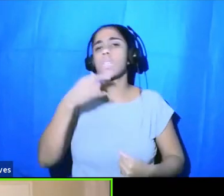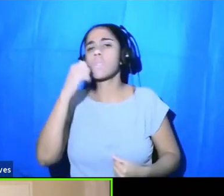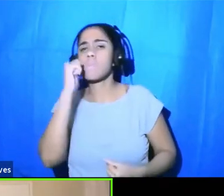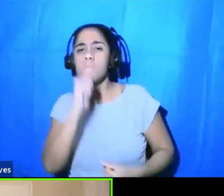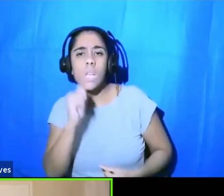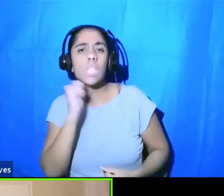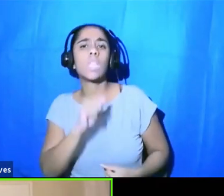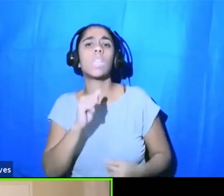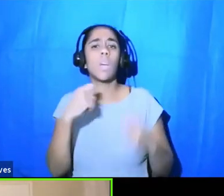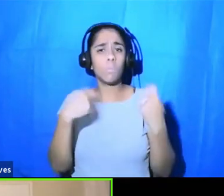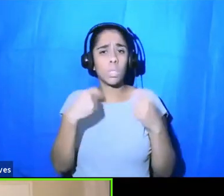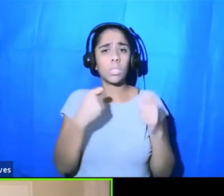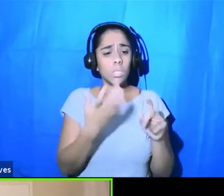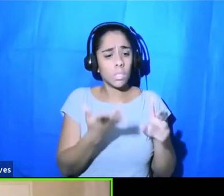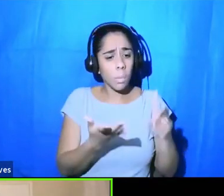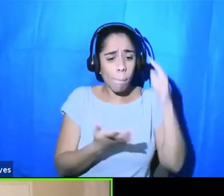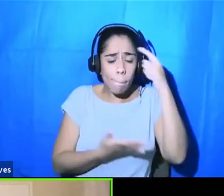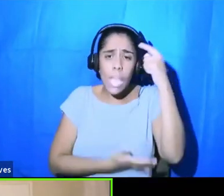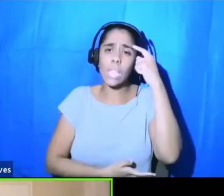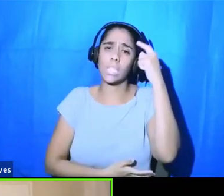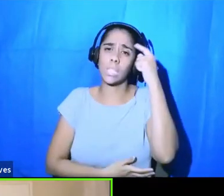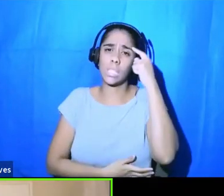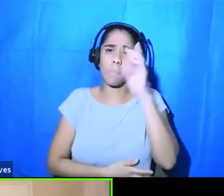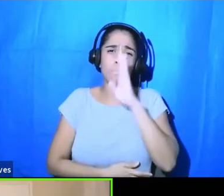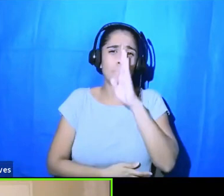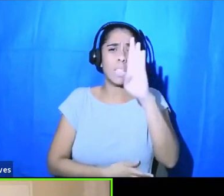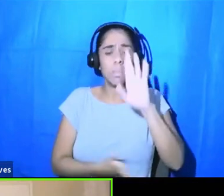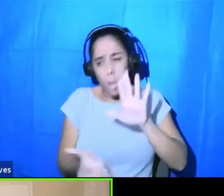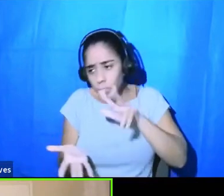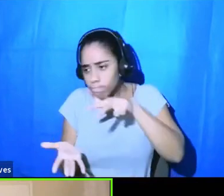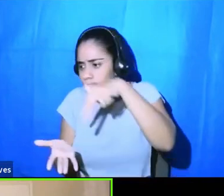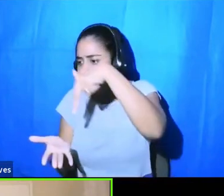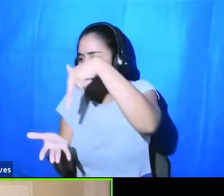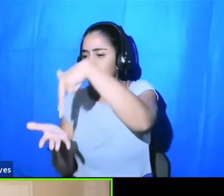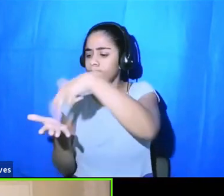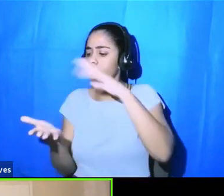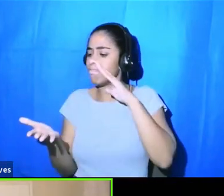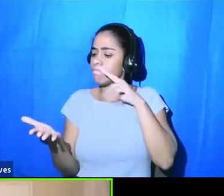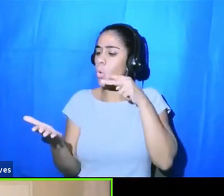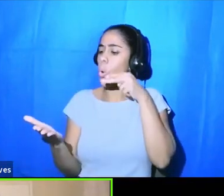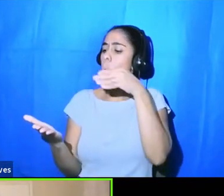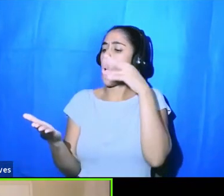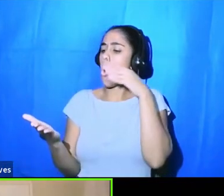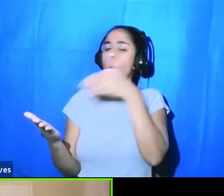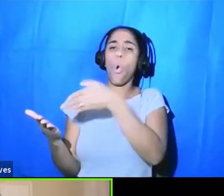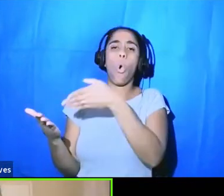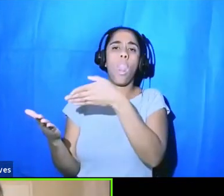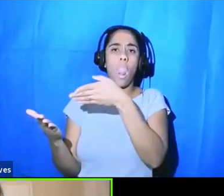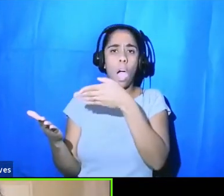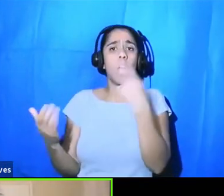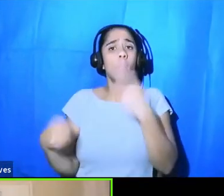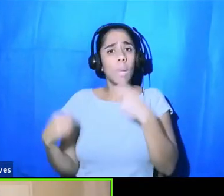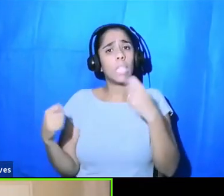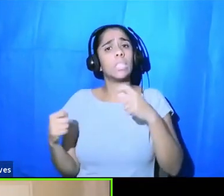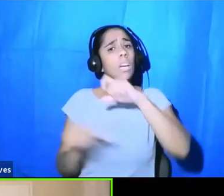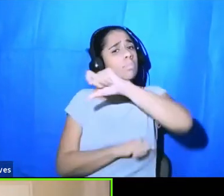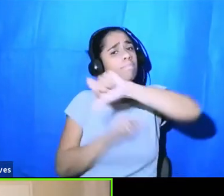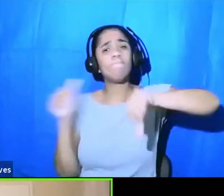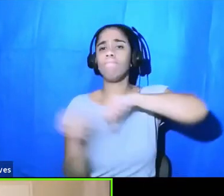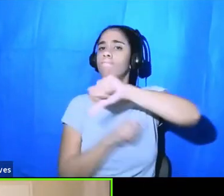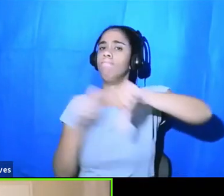que deve ser tratado por um novo orden político em geral isso atraviesa todos os âmbitos